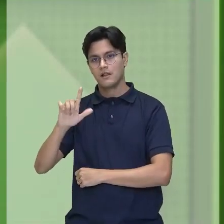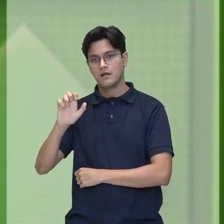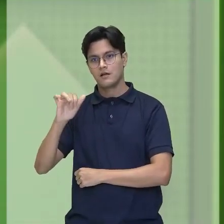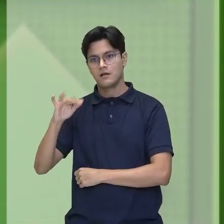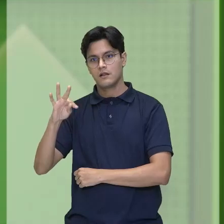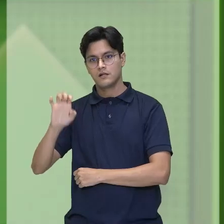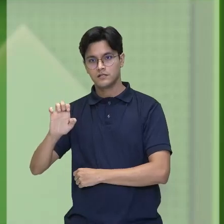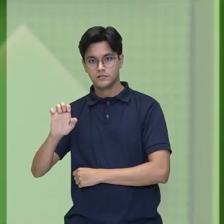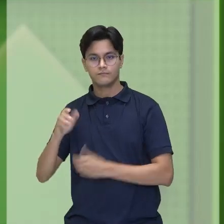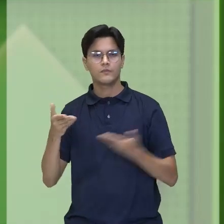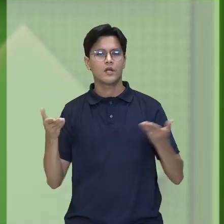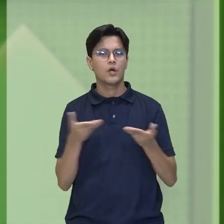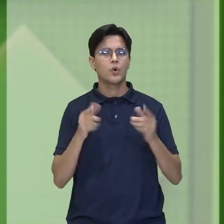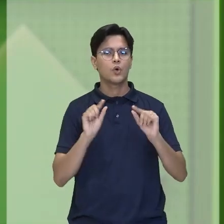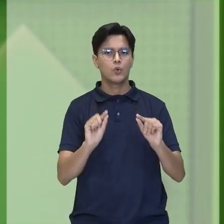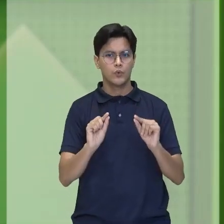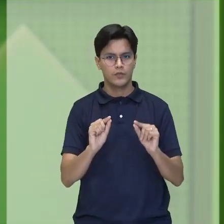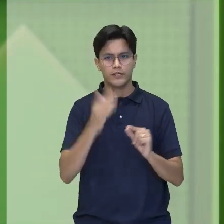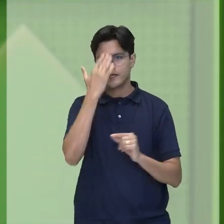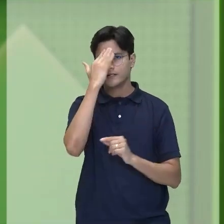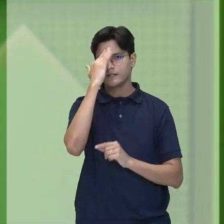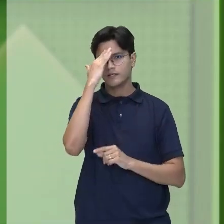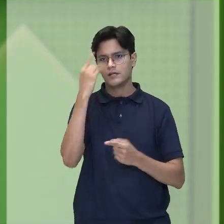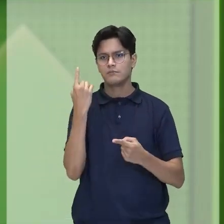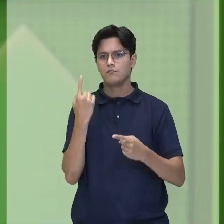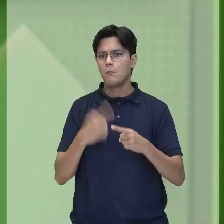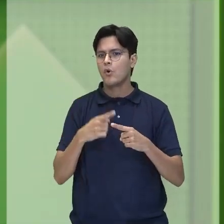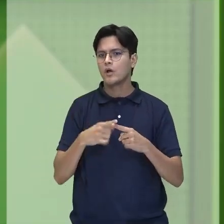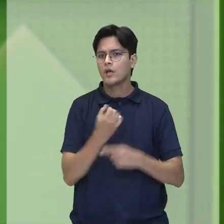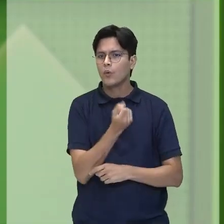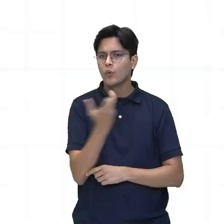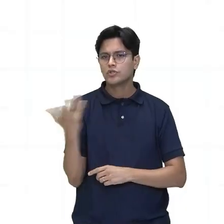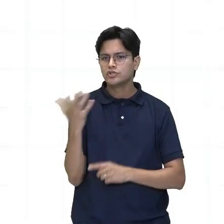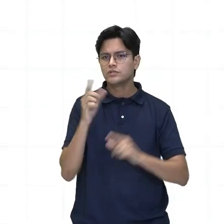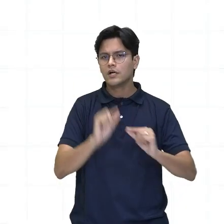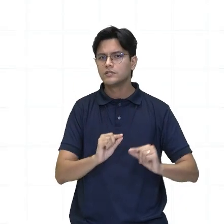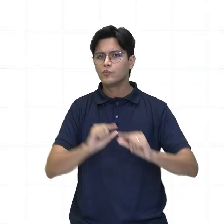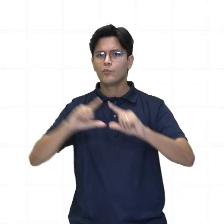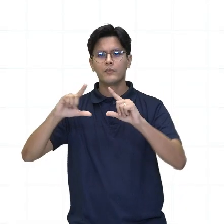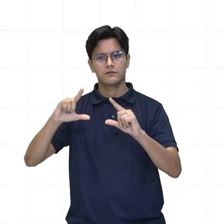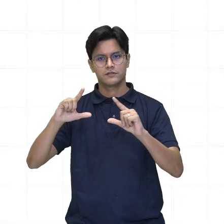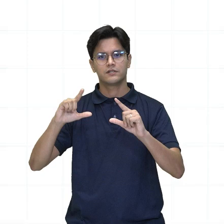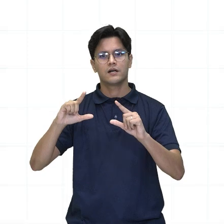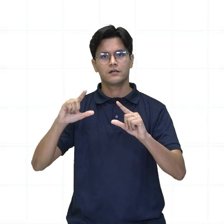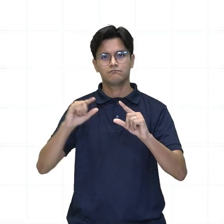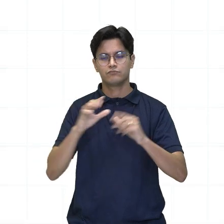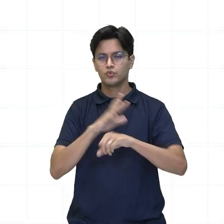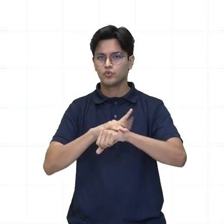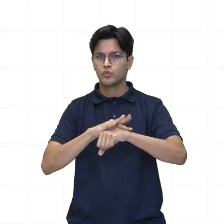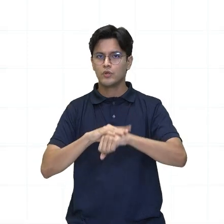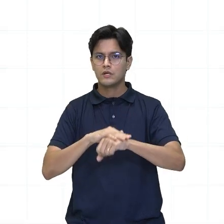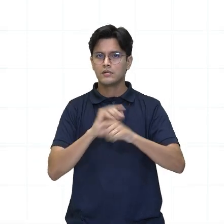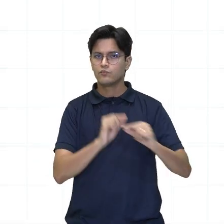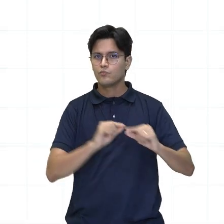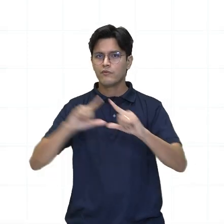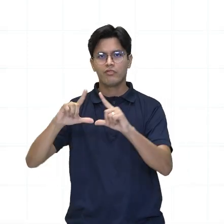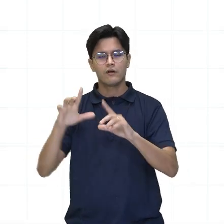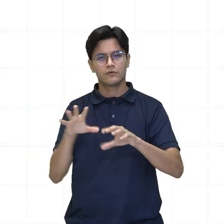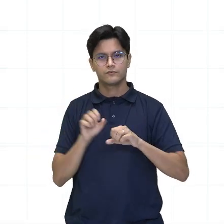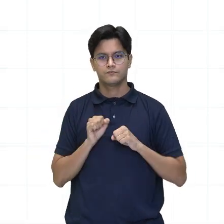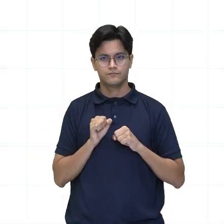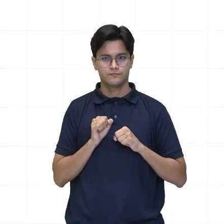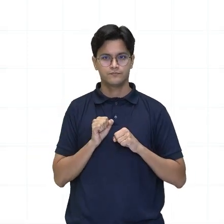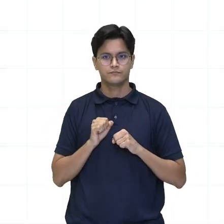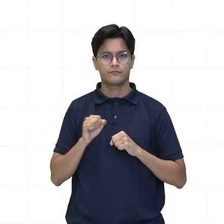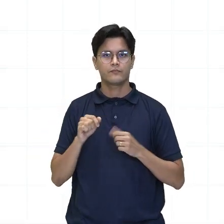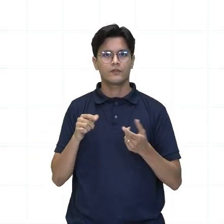para o aumento do número de casos de doenças causadas por vetores. Vamos observar. A globalização das viagens